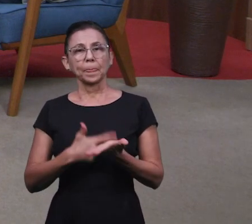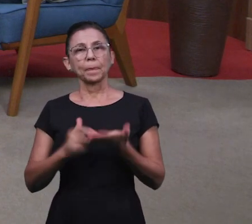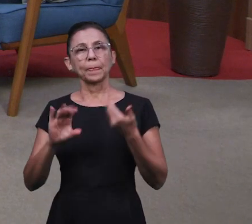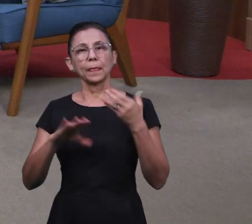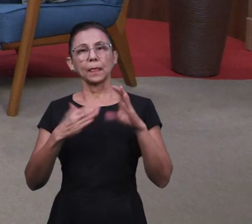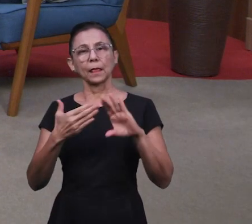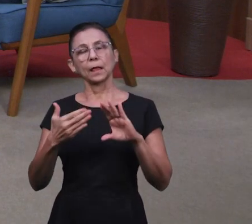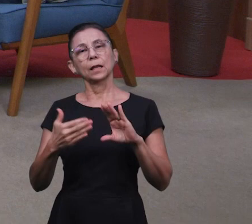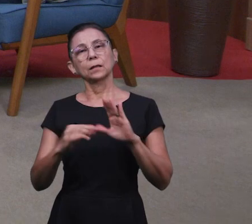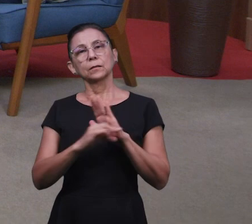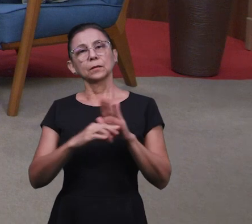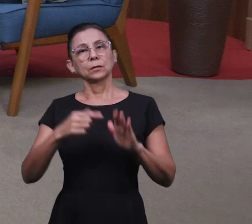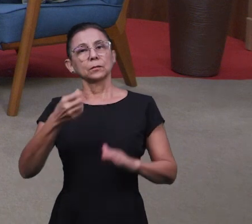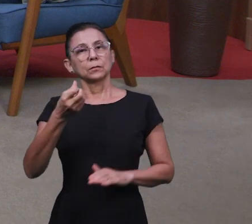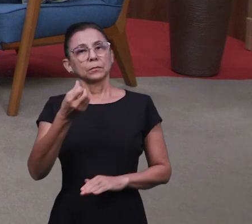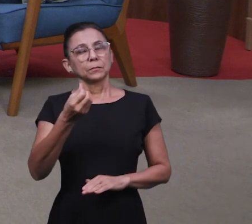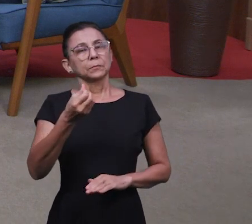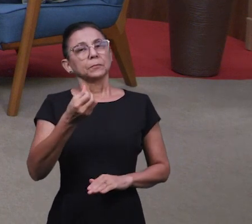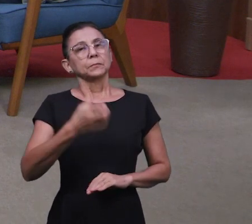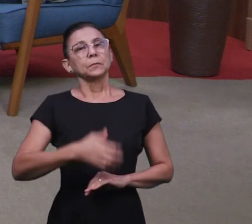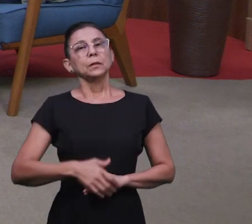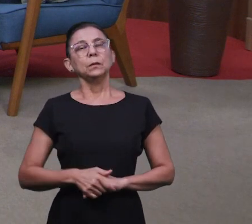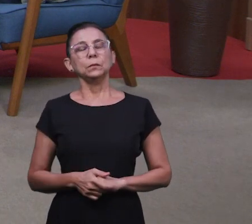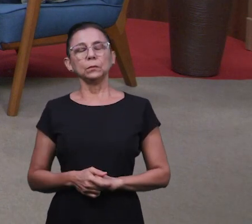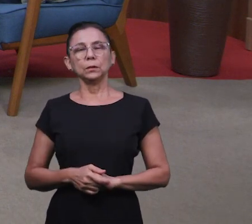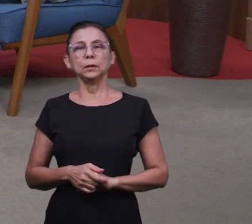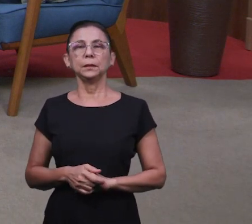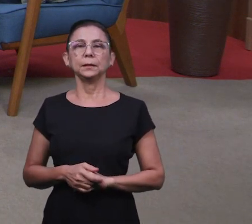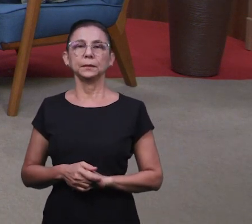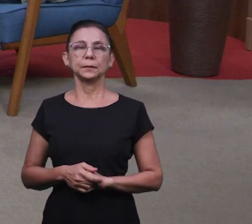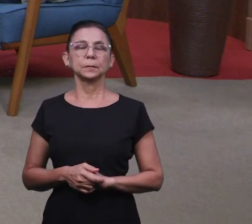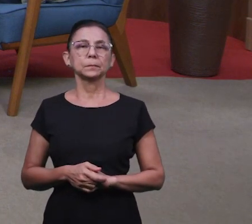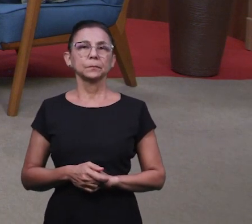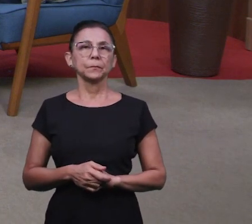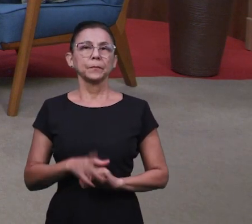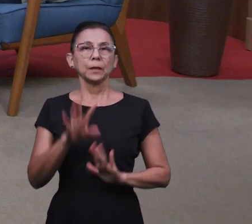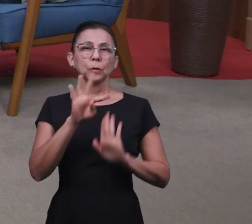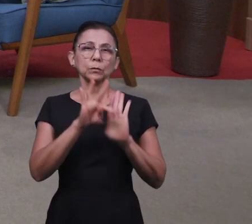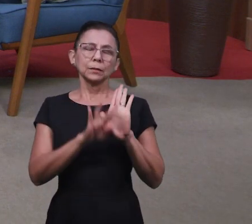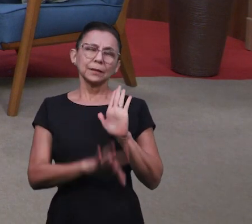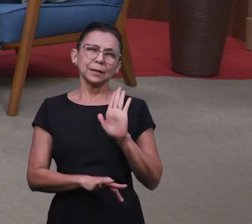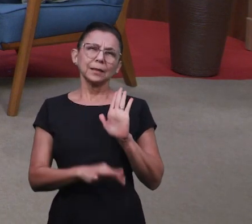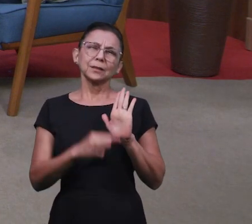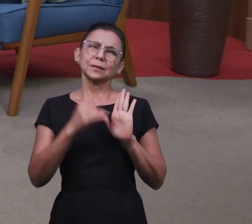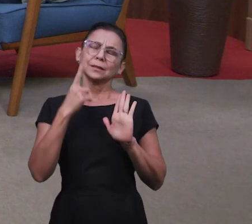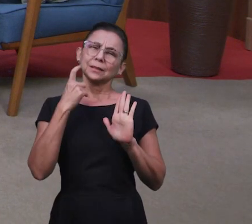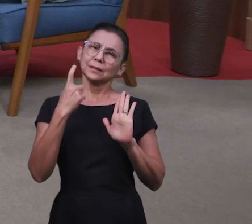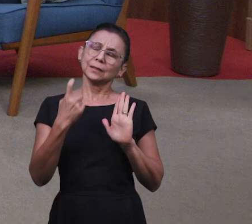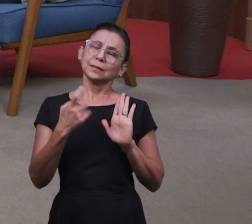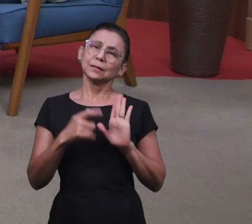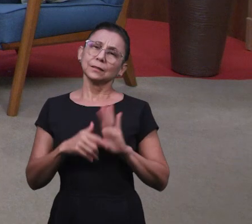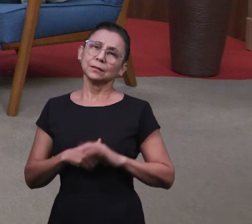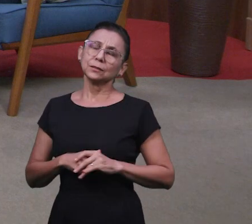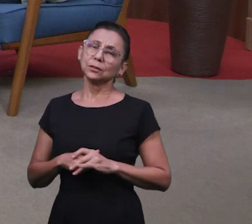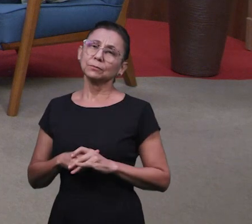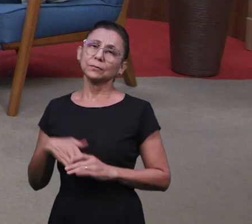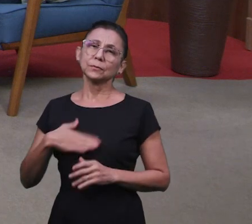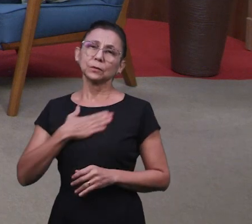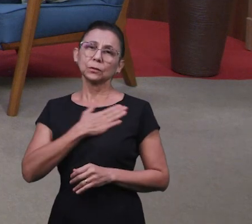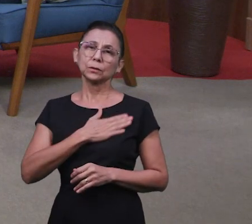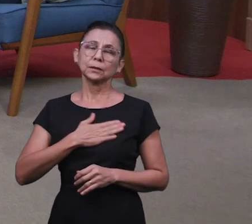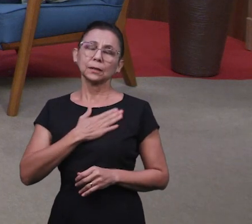6, eu vou ler um texto que traz uma situação muito interessante, e eu queria que